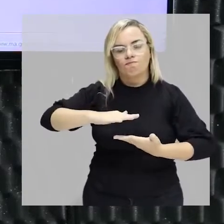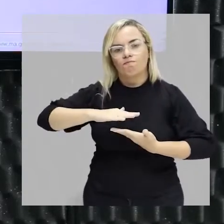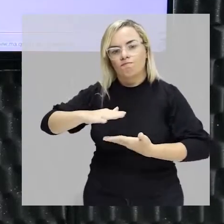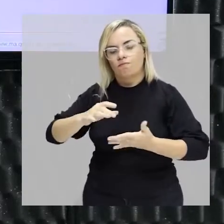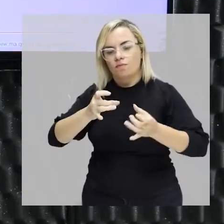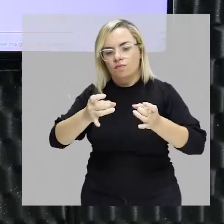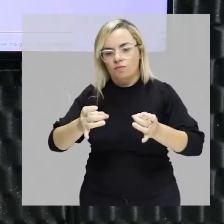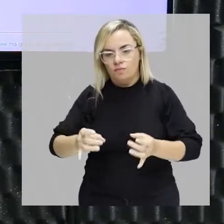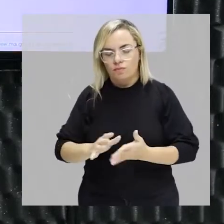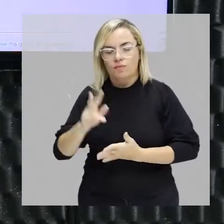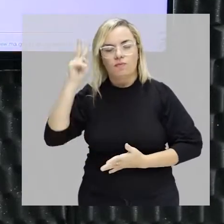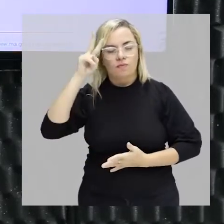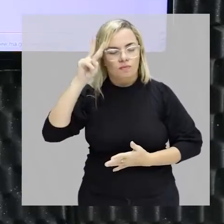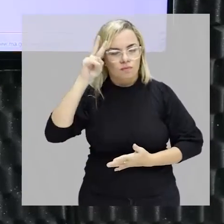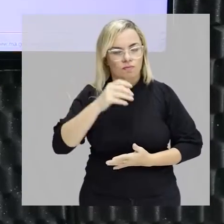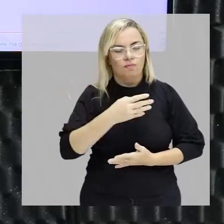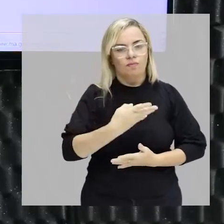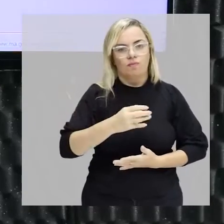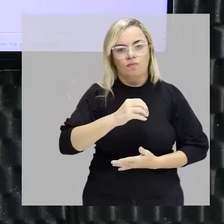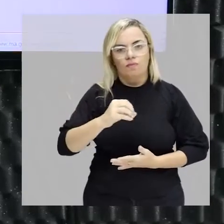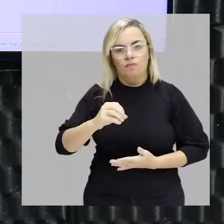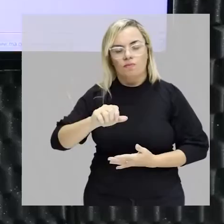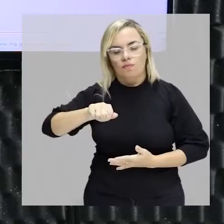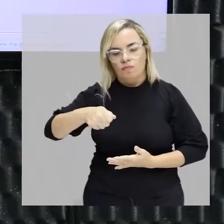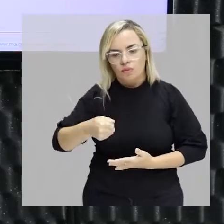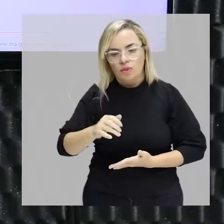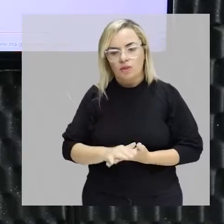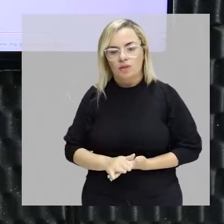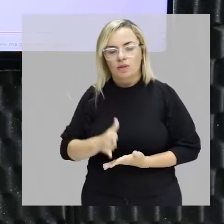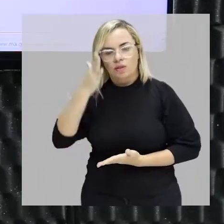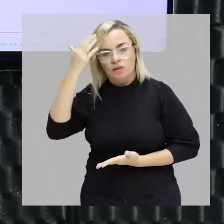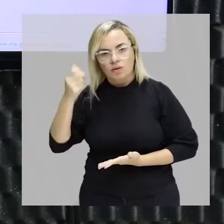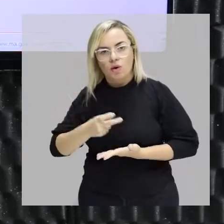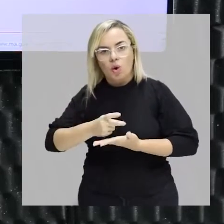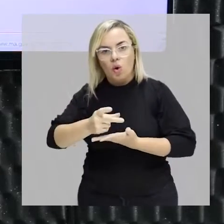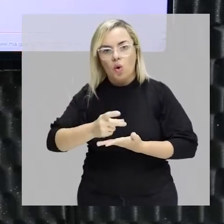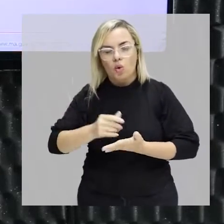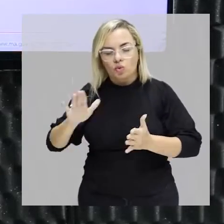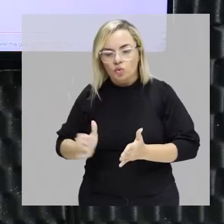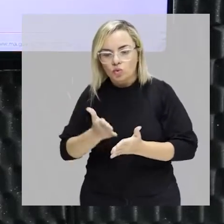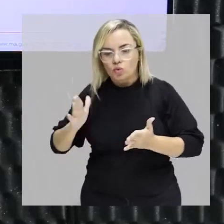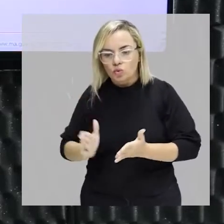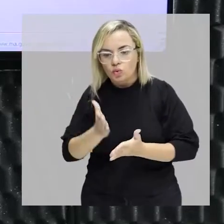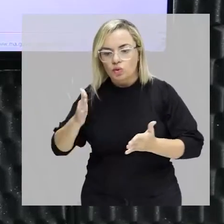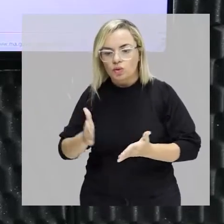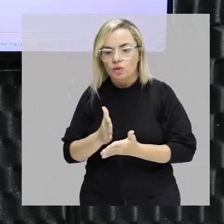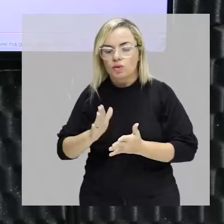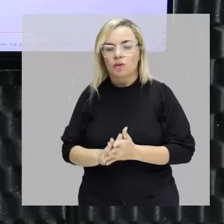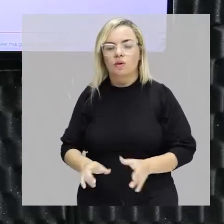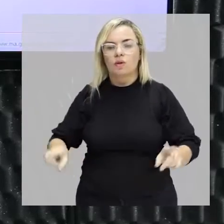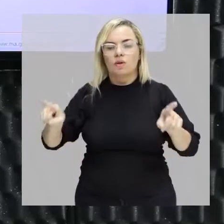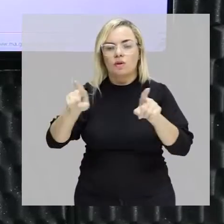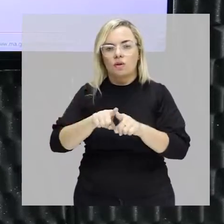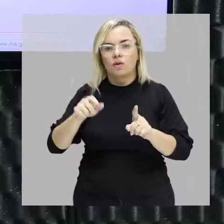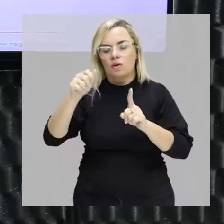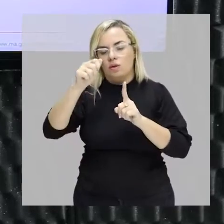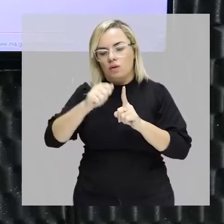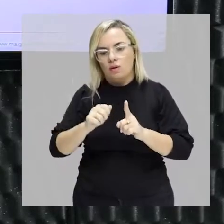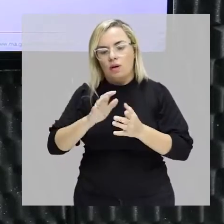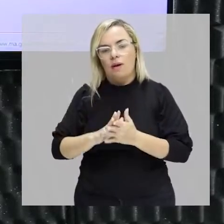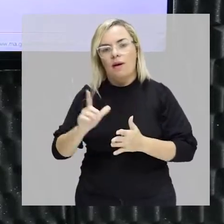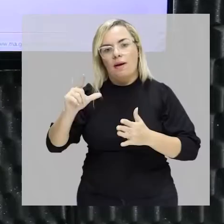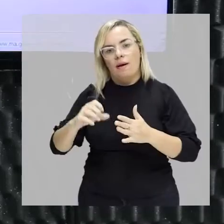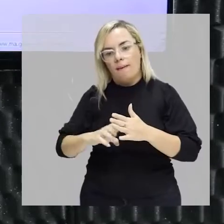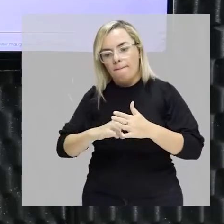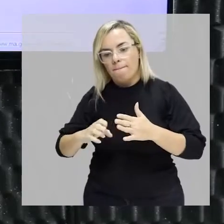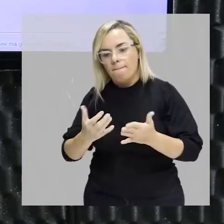tem 400 e a gente acabou de ver quanto é o custo para produzir. E eu também tenho o custo fixo, né, da empresa